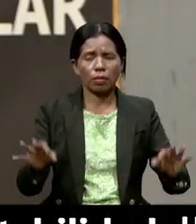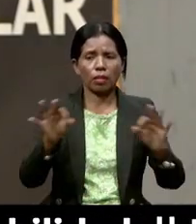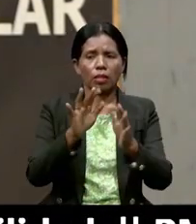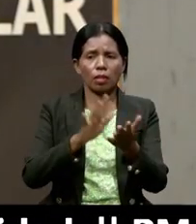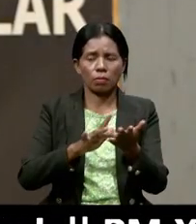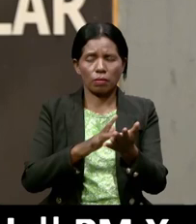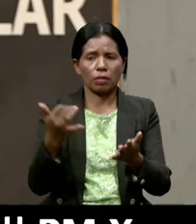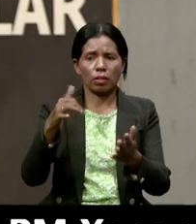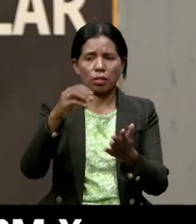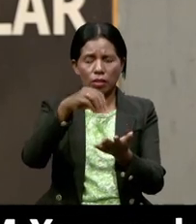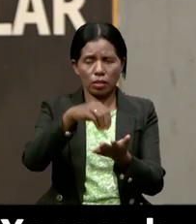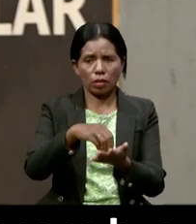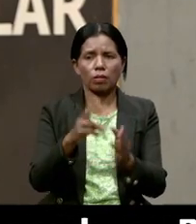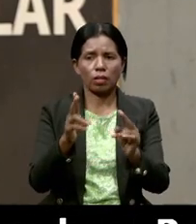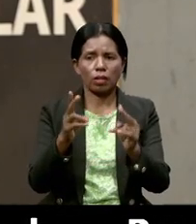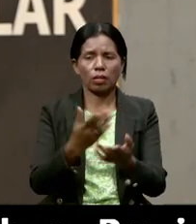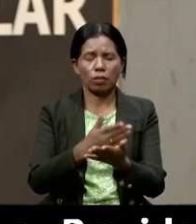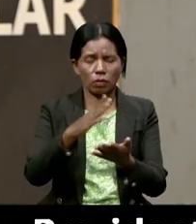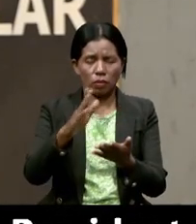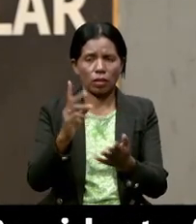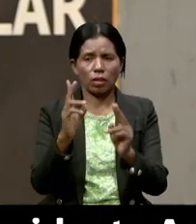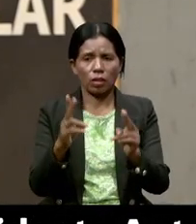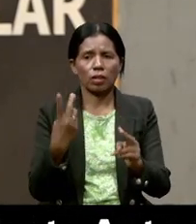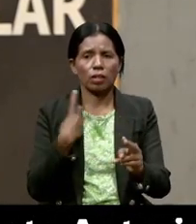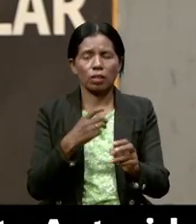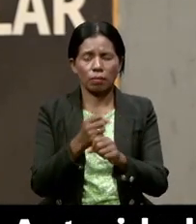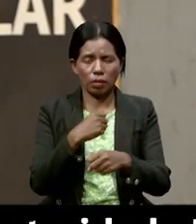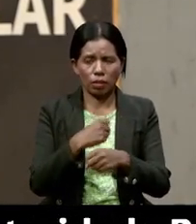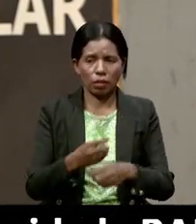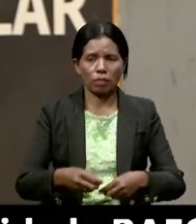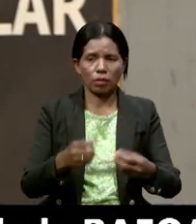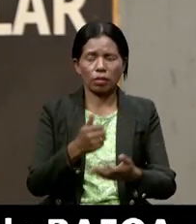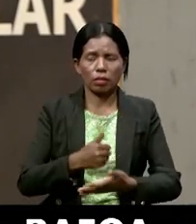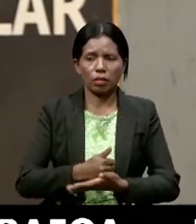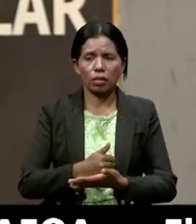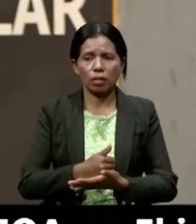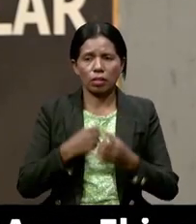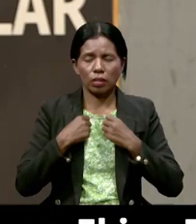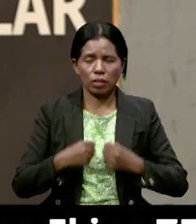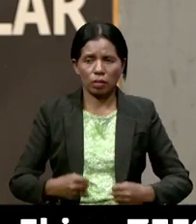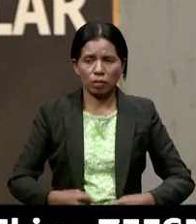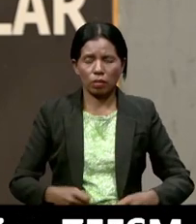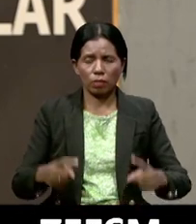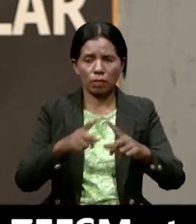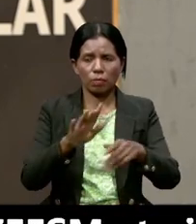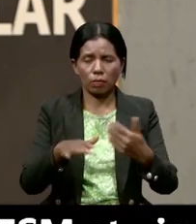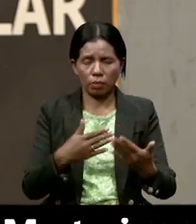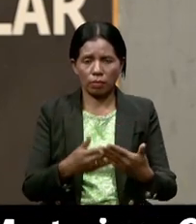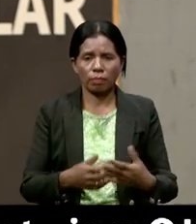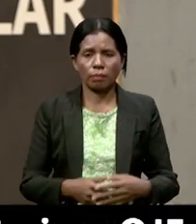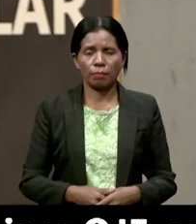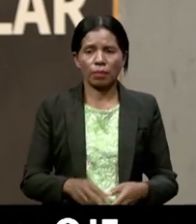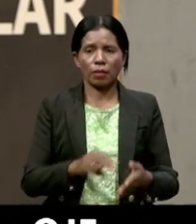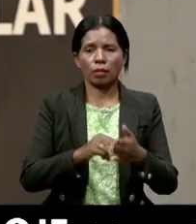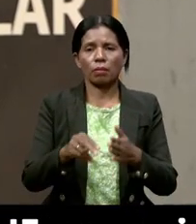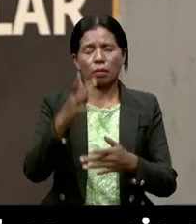ita tenki aloza rutinamente para ita bel halo tratamento ba saudi ba itenia população sira. Número